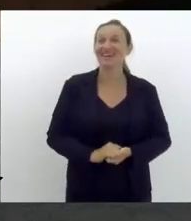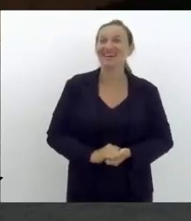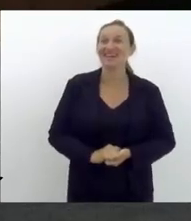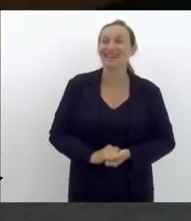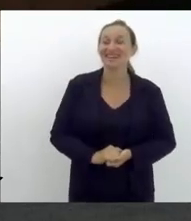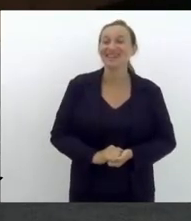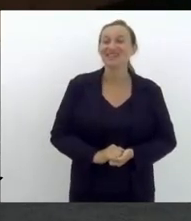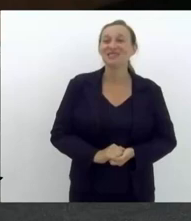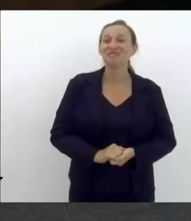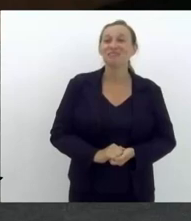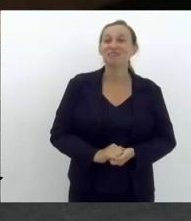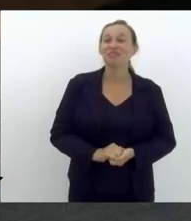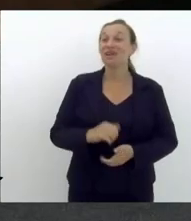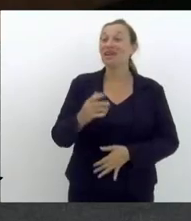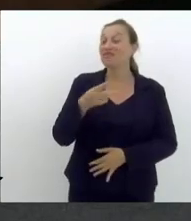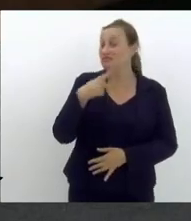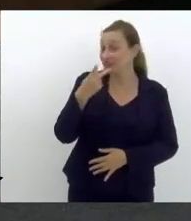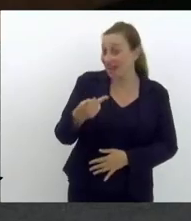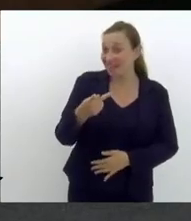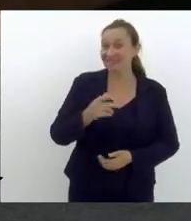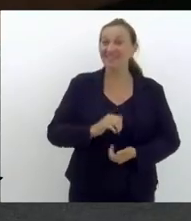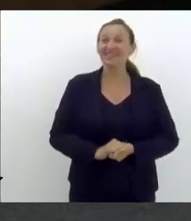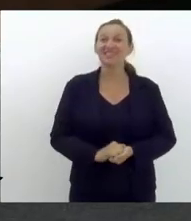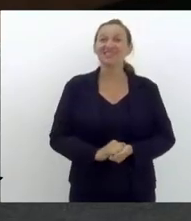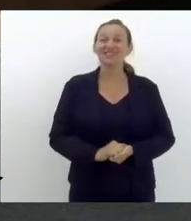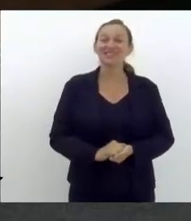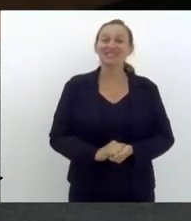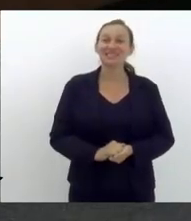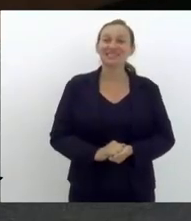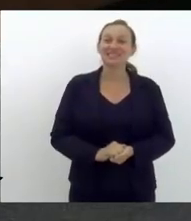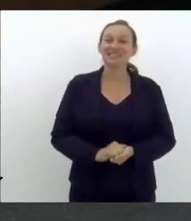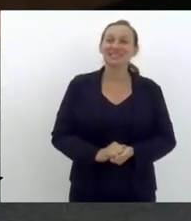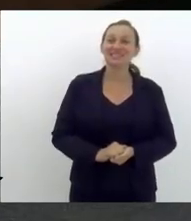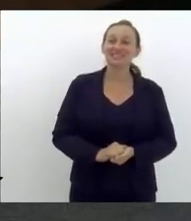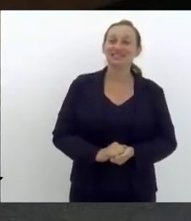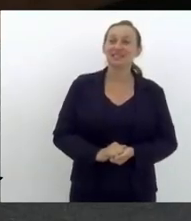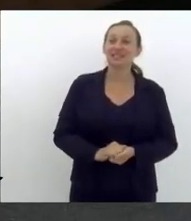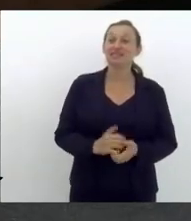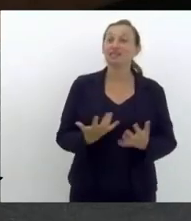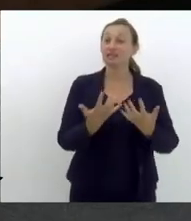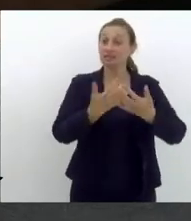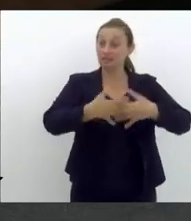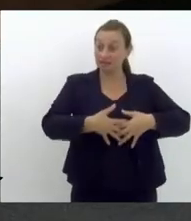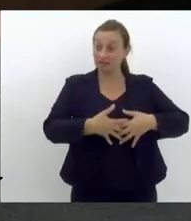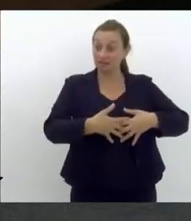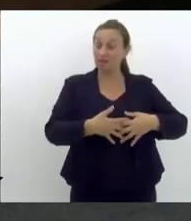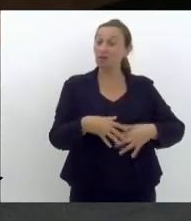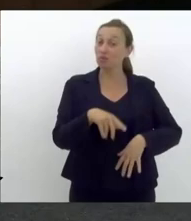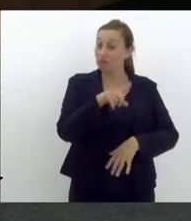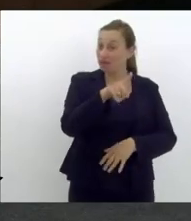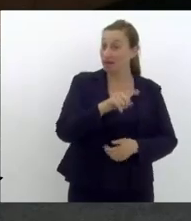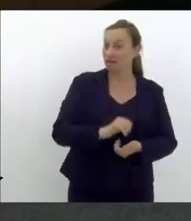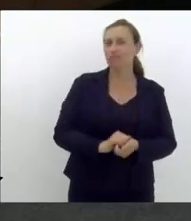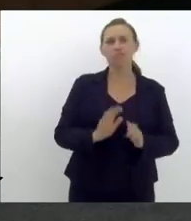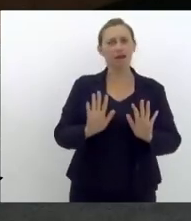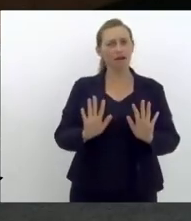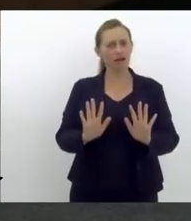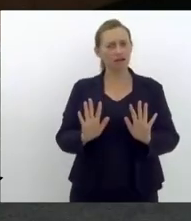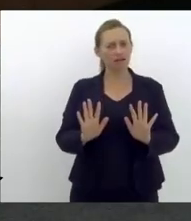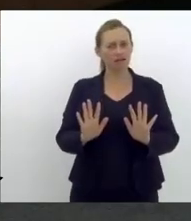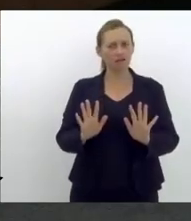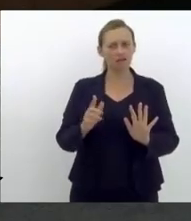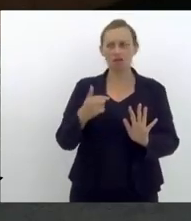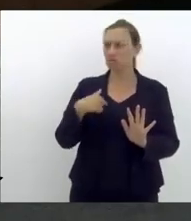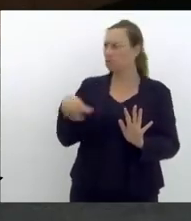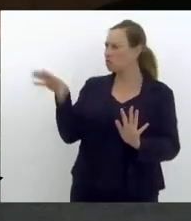ele menciona um deputado que tinha atuação em Petrópolis no entanto eu não